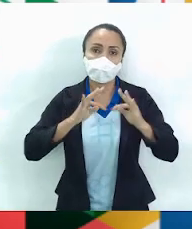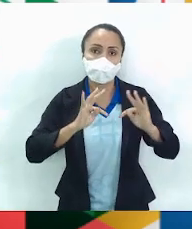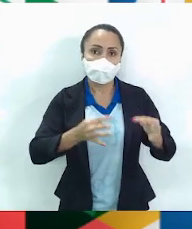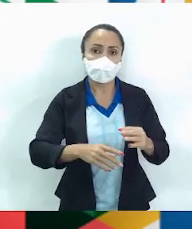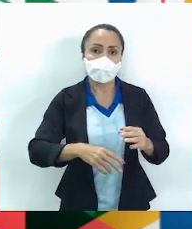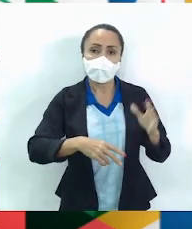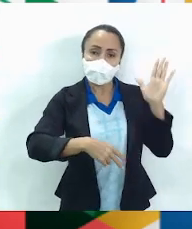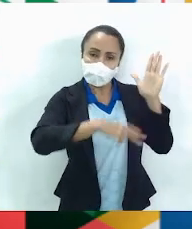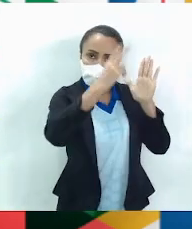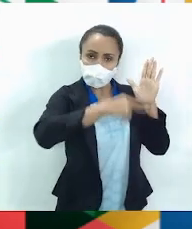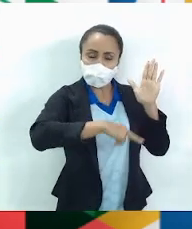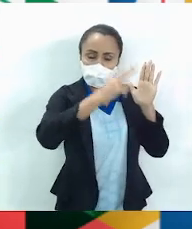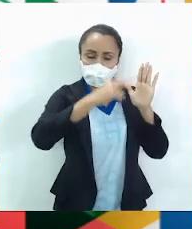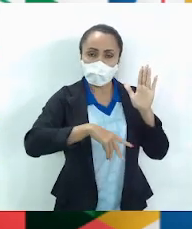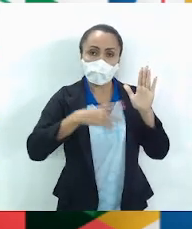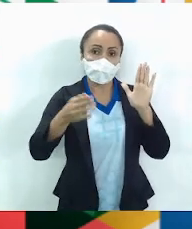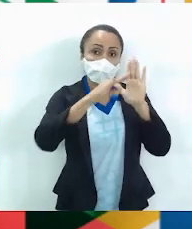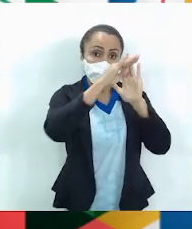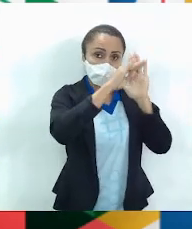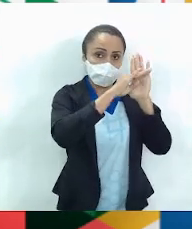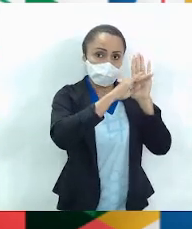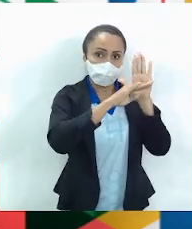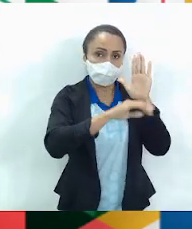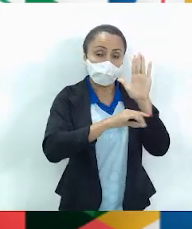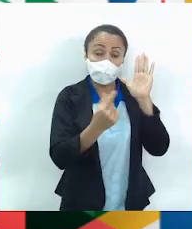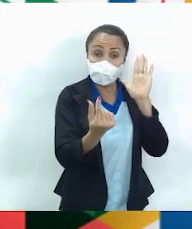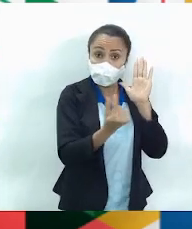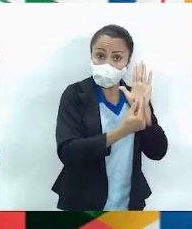a descrição do programa de soft